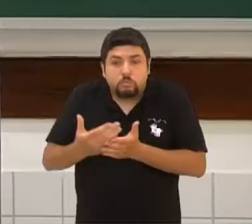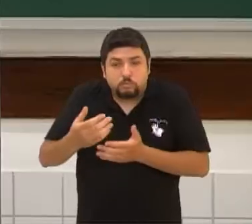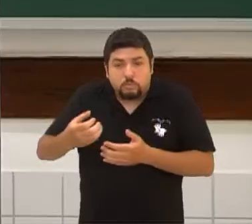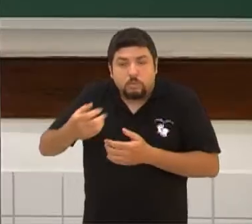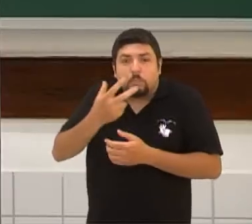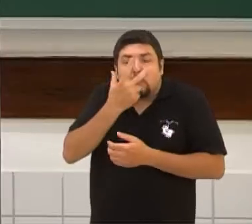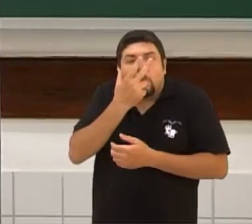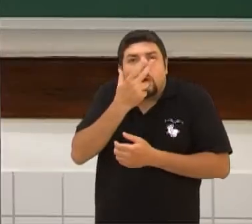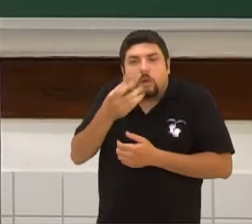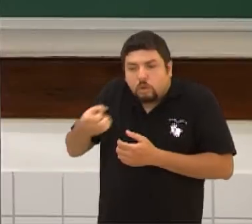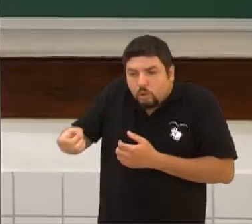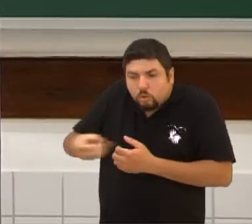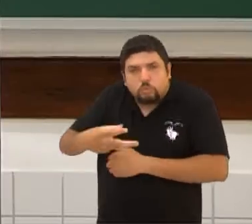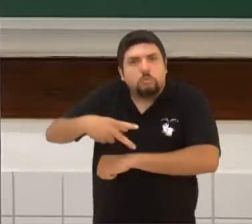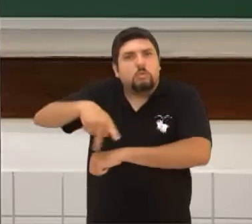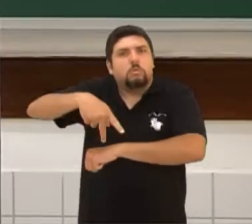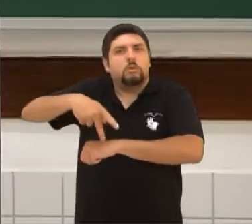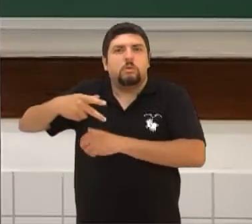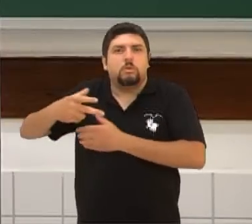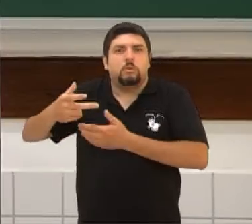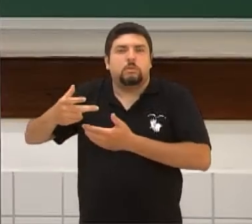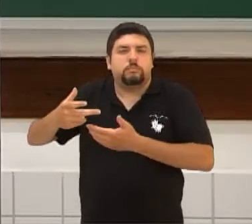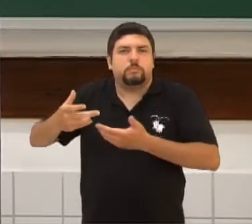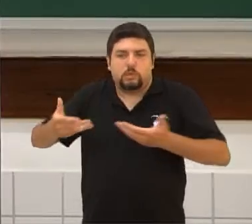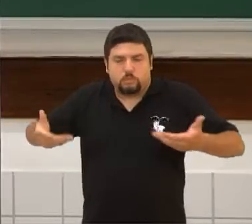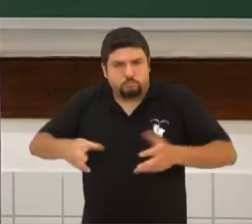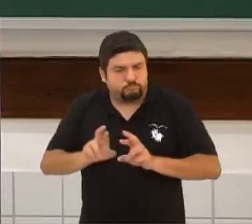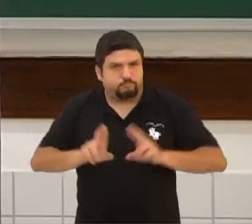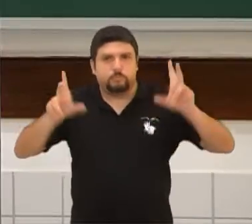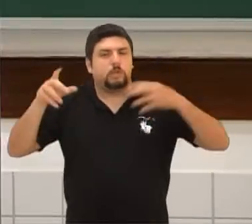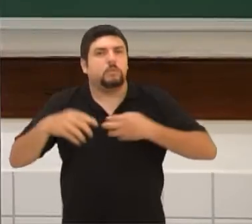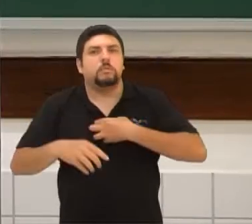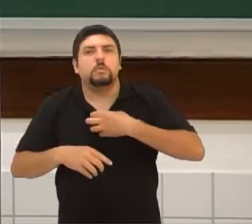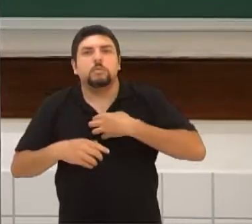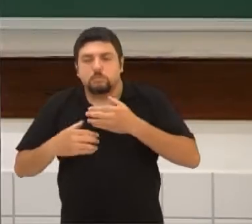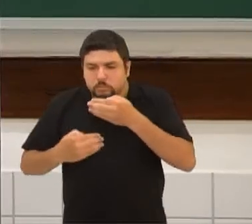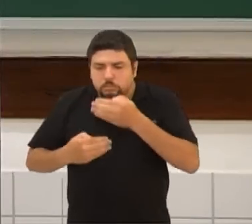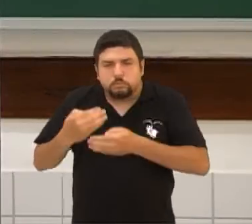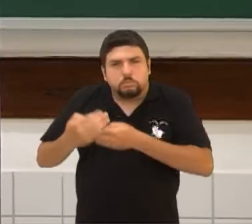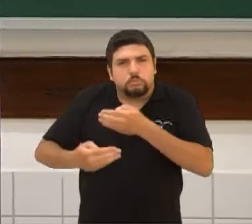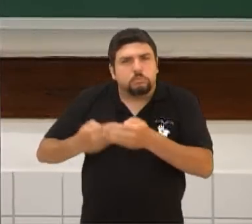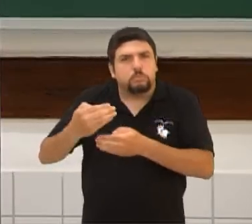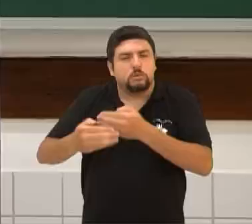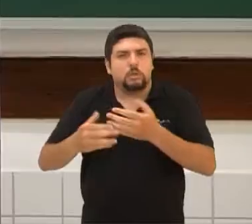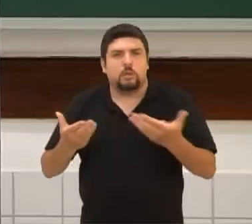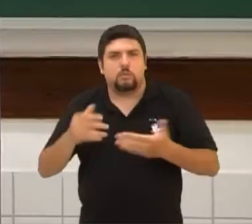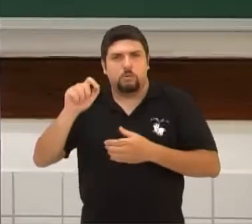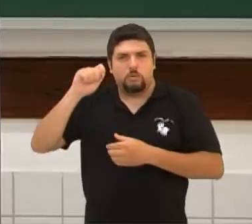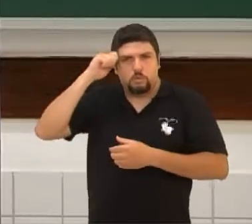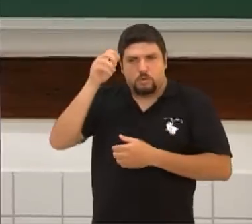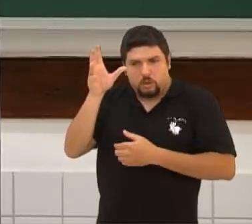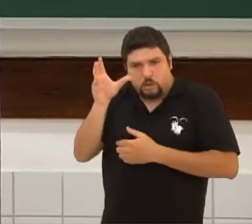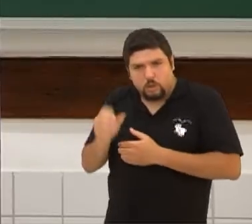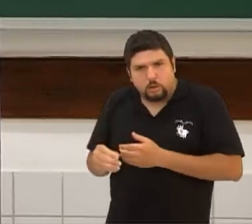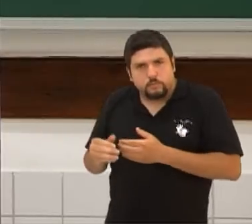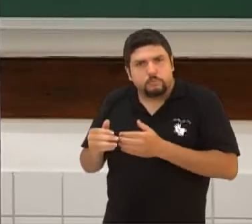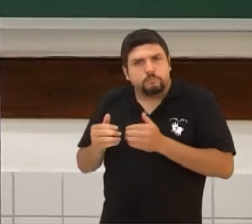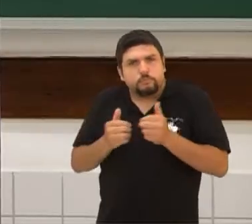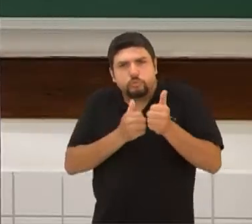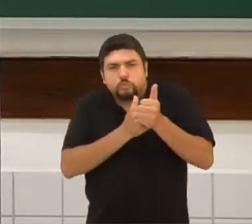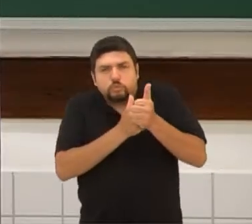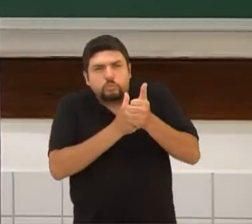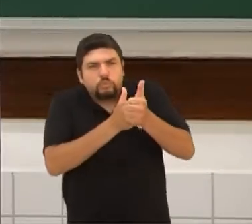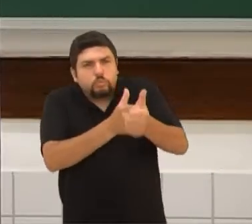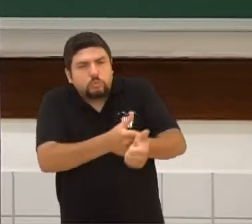estão na África nessa situação, estão acompanhando agora a dinâmica mundial, a economia, a política, mas estão ainda